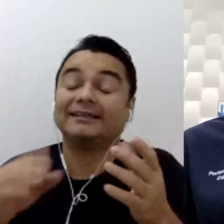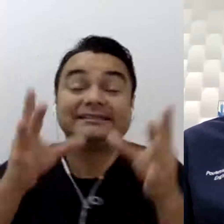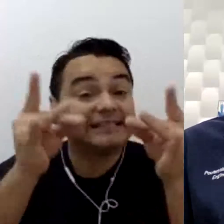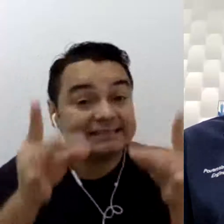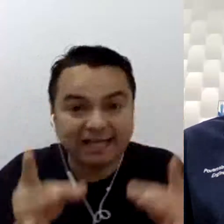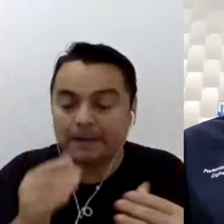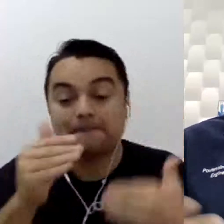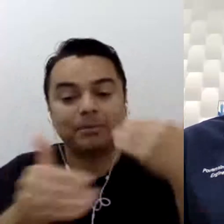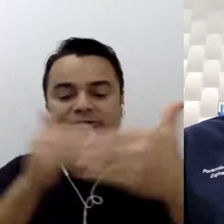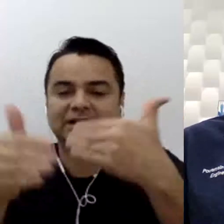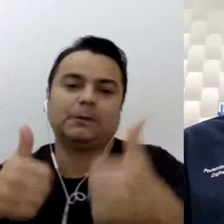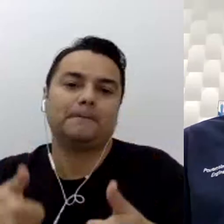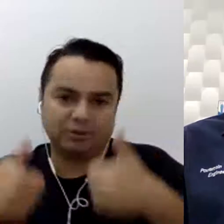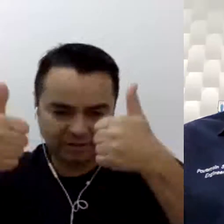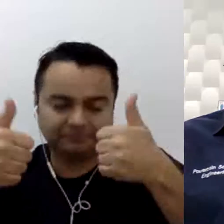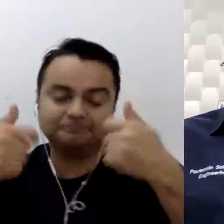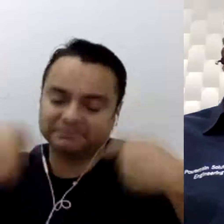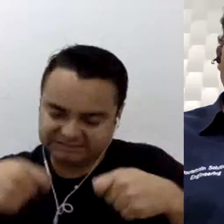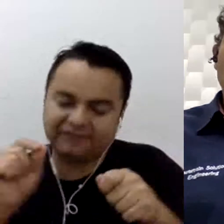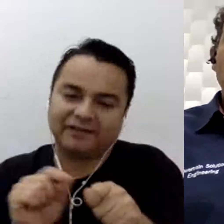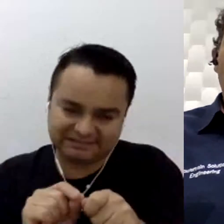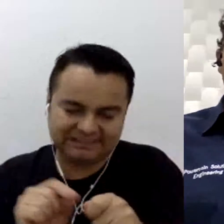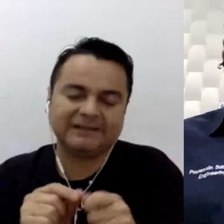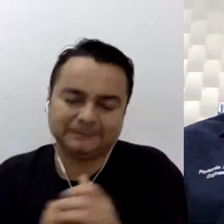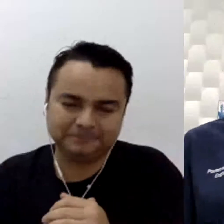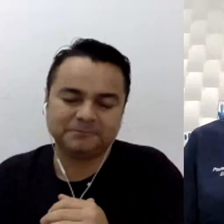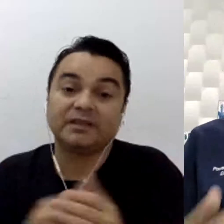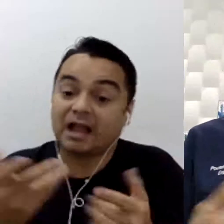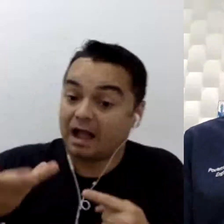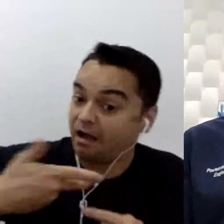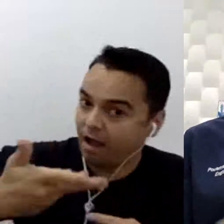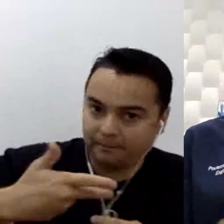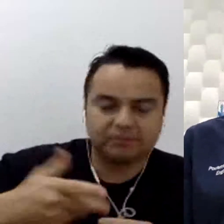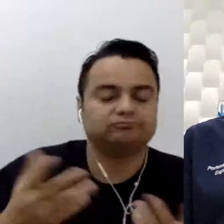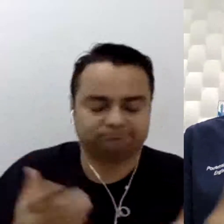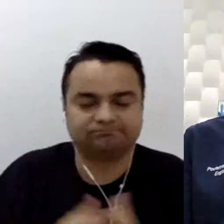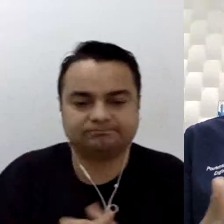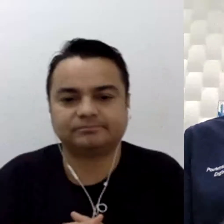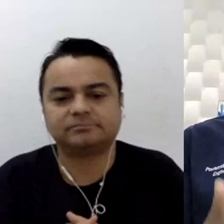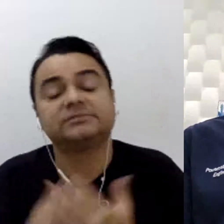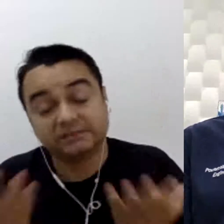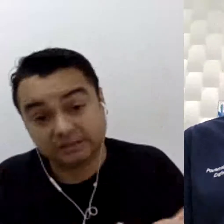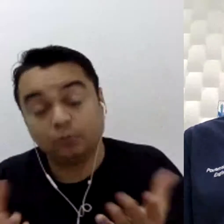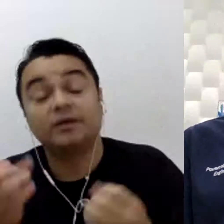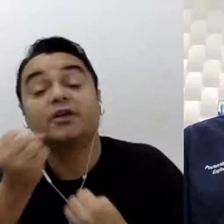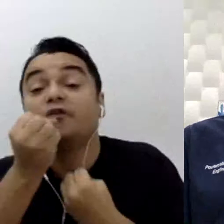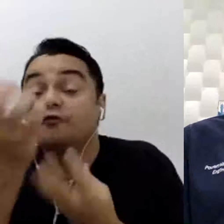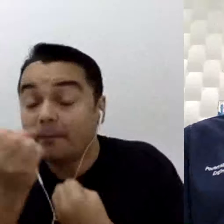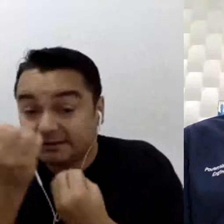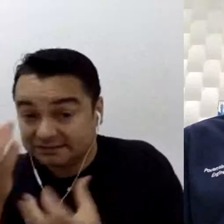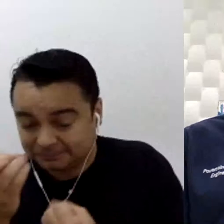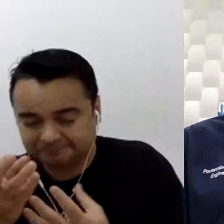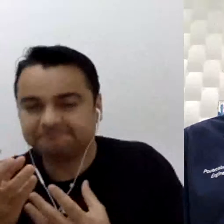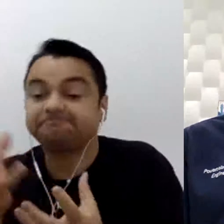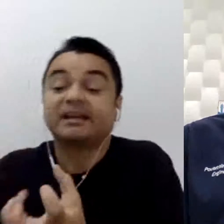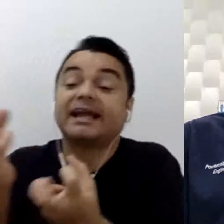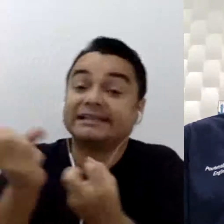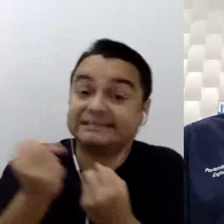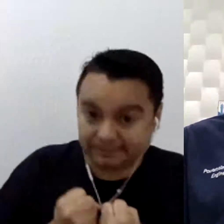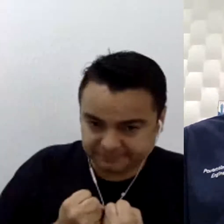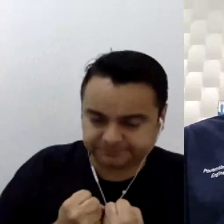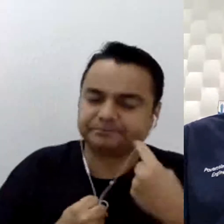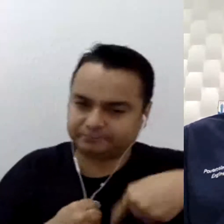o processo. Então, a gente tem que fazer isso de uma forma bem ágil e bem robusta. Então, essas informações são recebidas